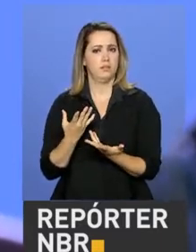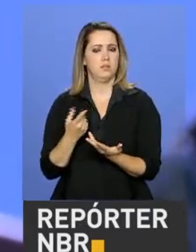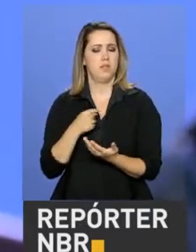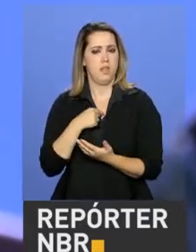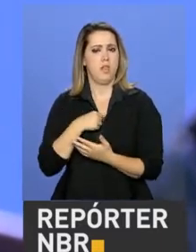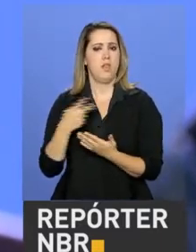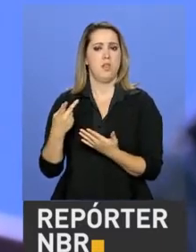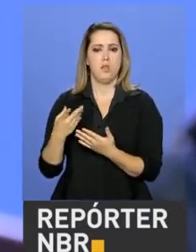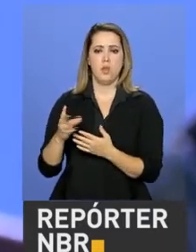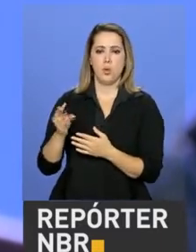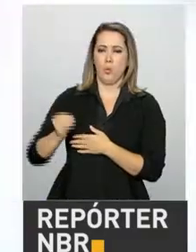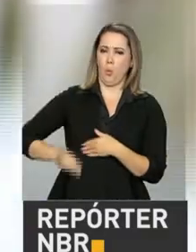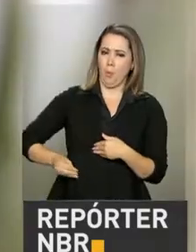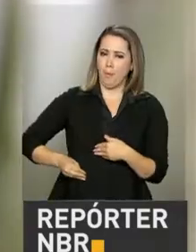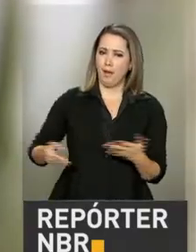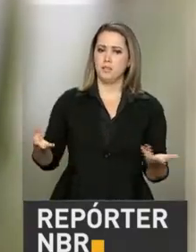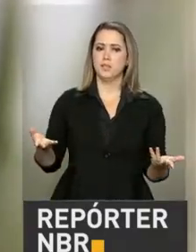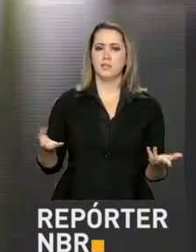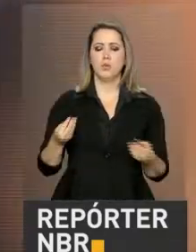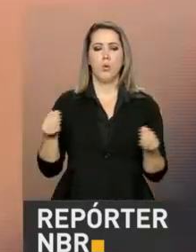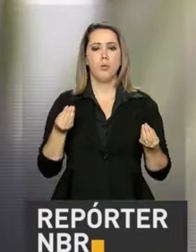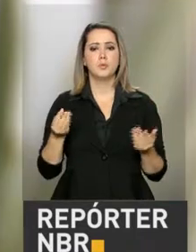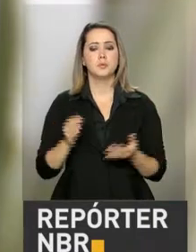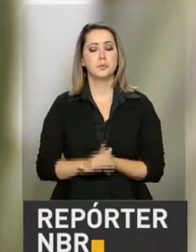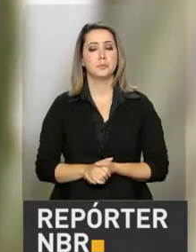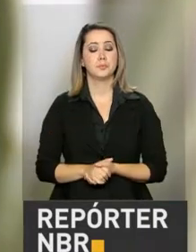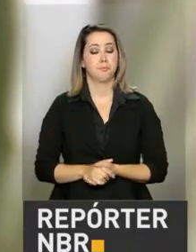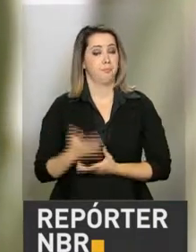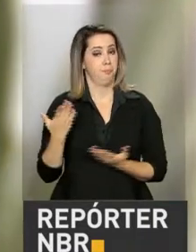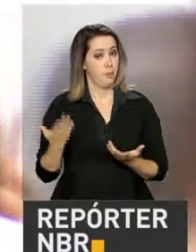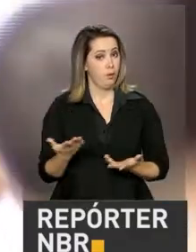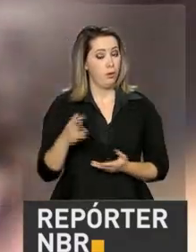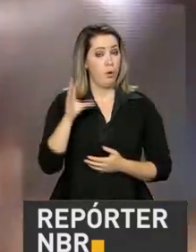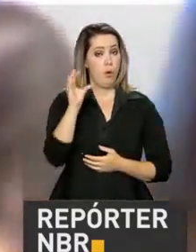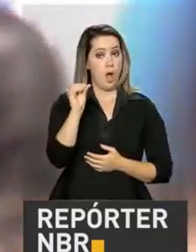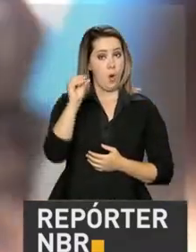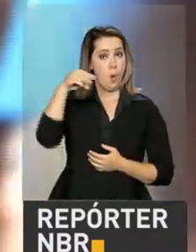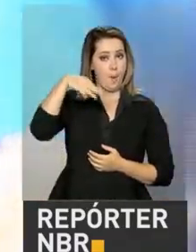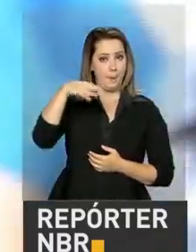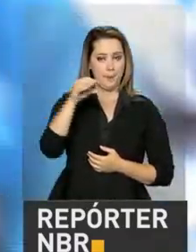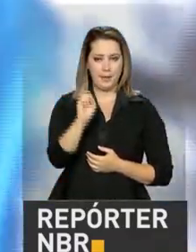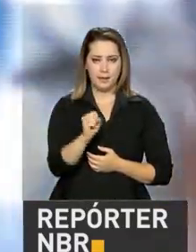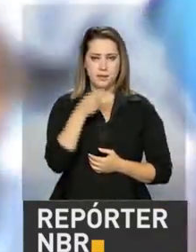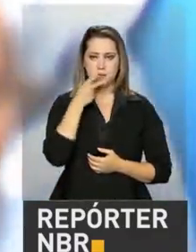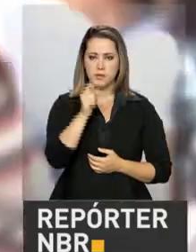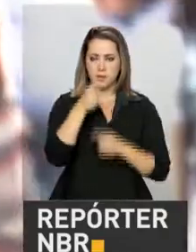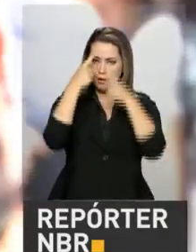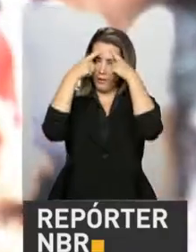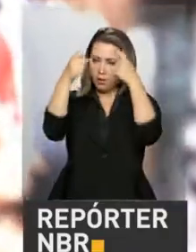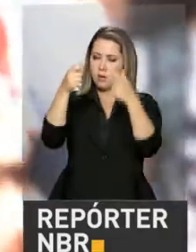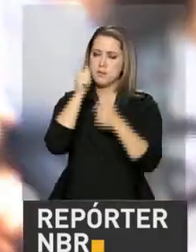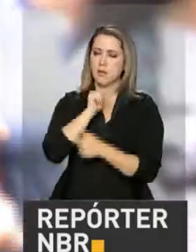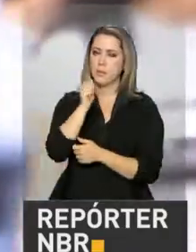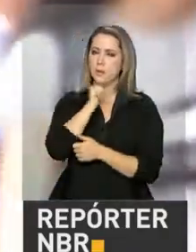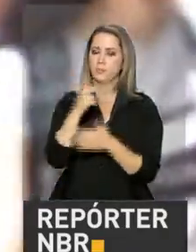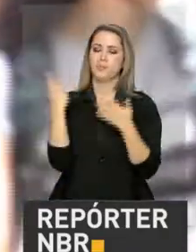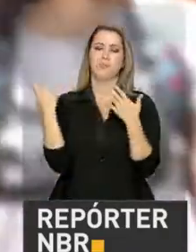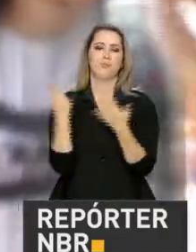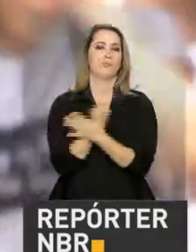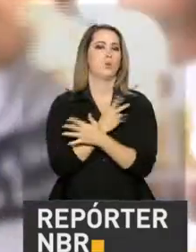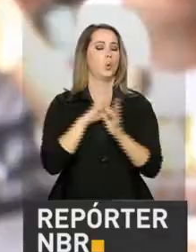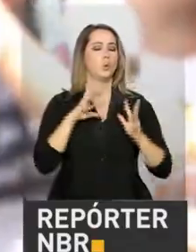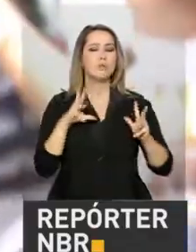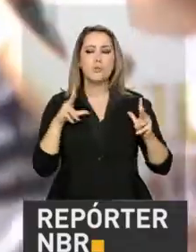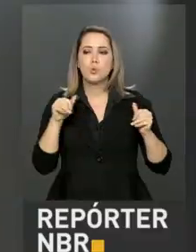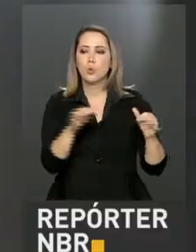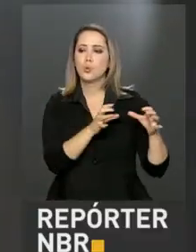como se eu fosse a culpada. De acordo com a Organização Mundial da Saúde, a violência contra a mulher acontece em